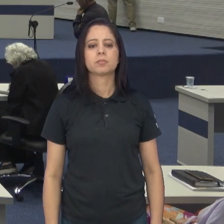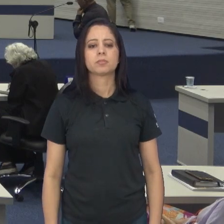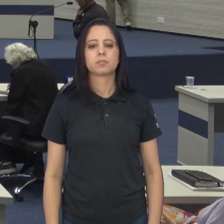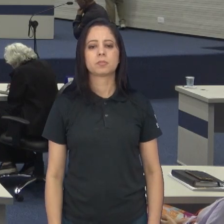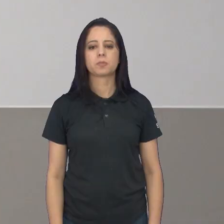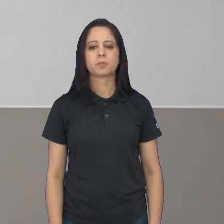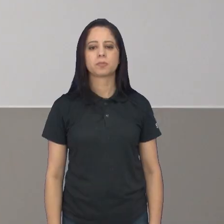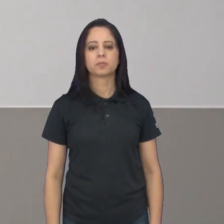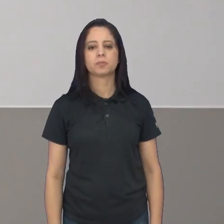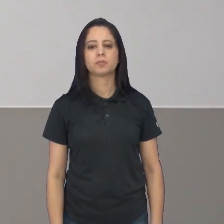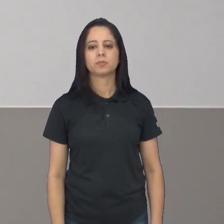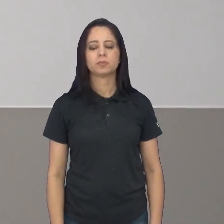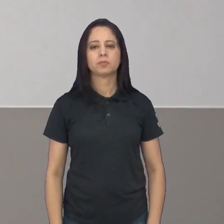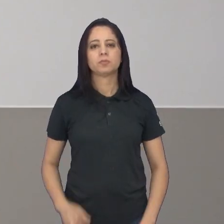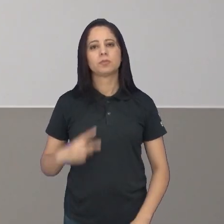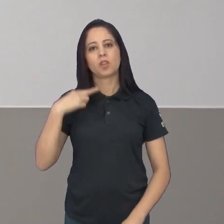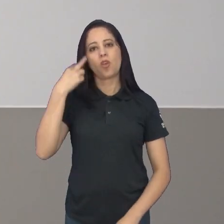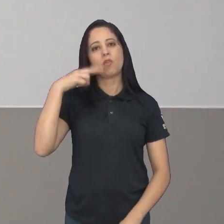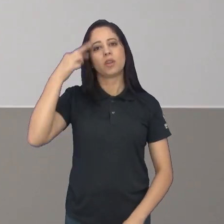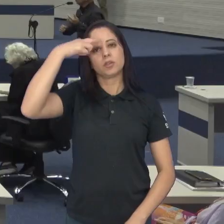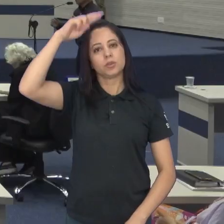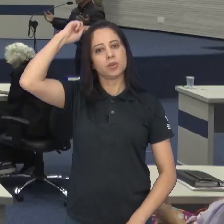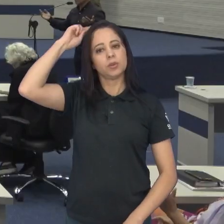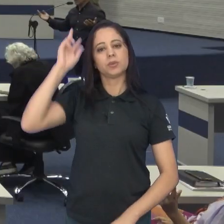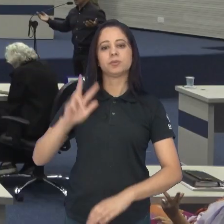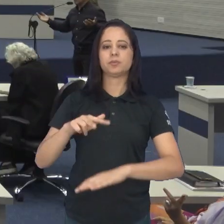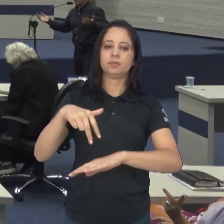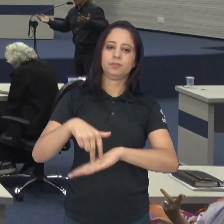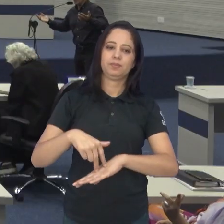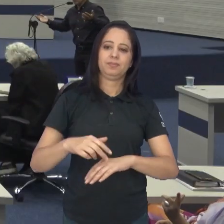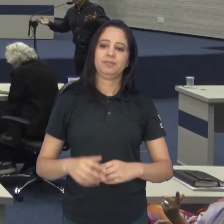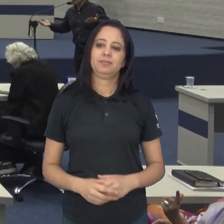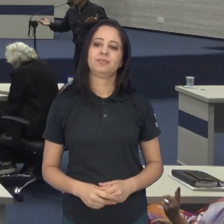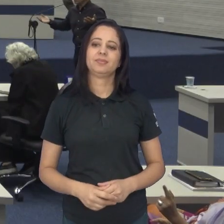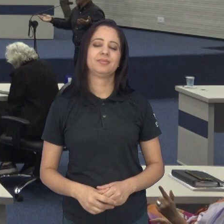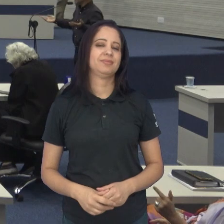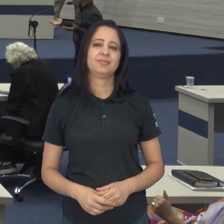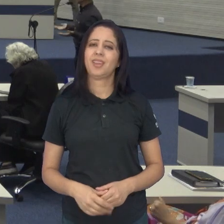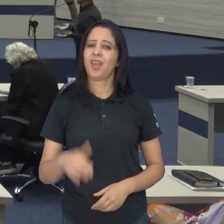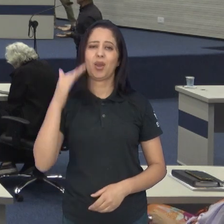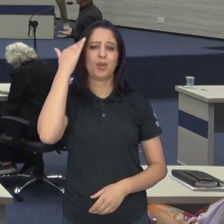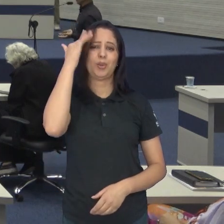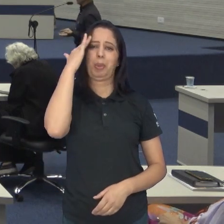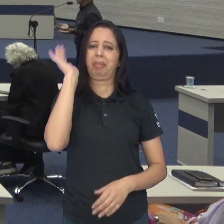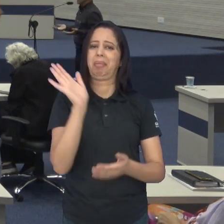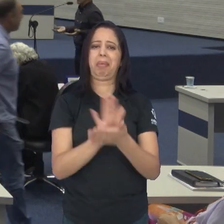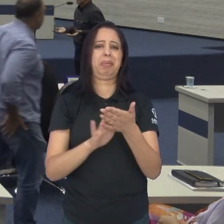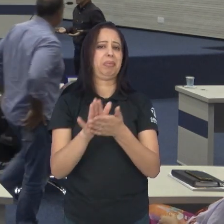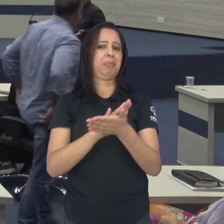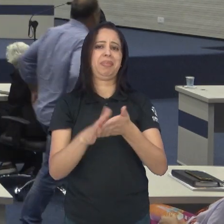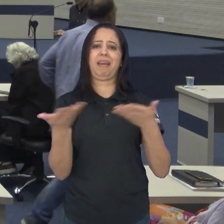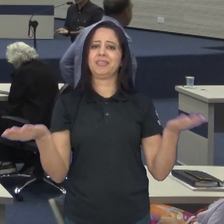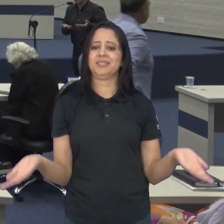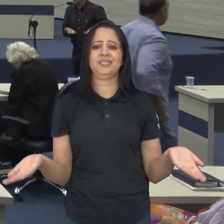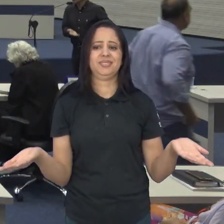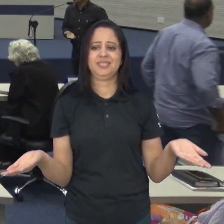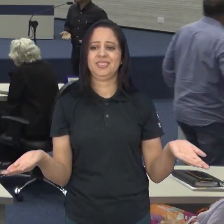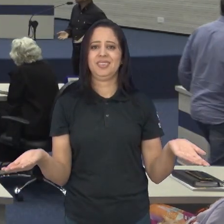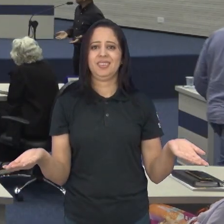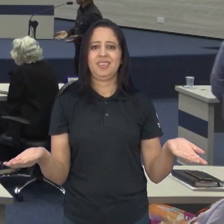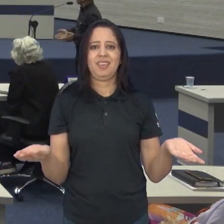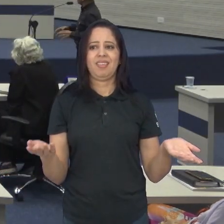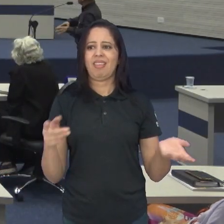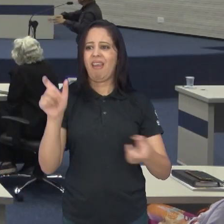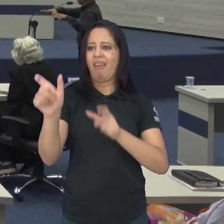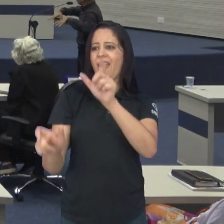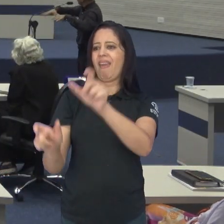Com a palavra, o vereador Robertinho da Padaria. Senhor presidente, eu já não entendo mais nada aqui tem hora nessa casa, né? Falaram tanto do Fundo